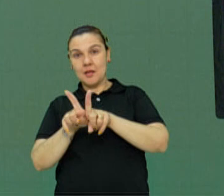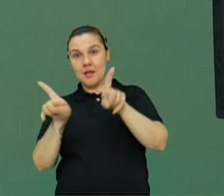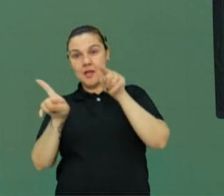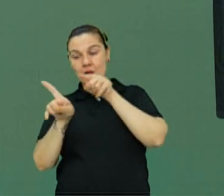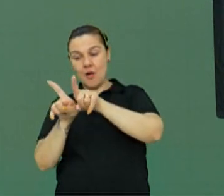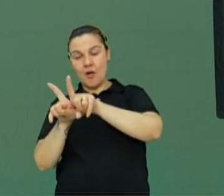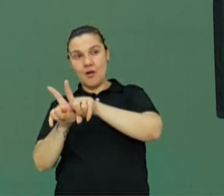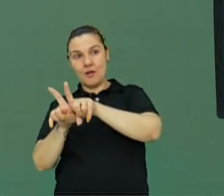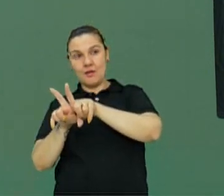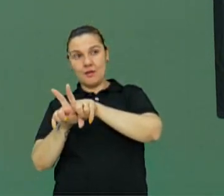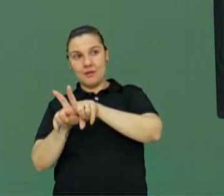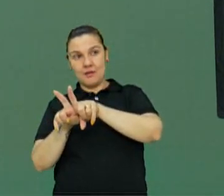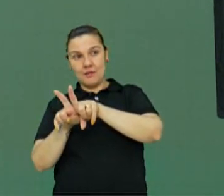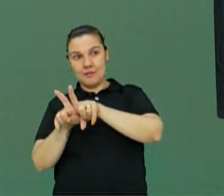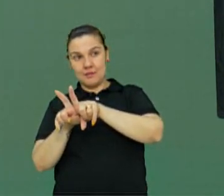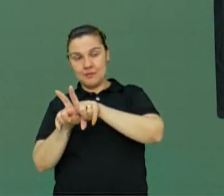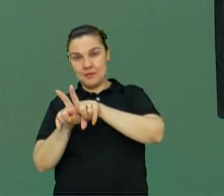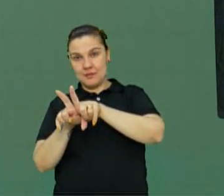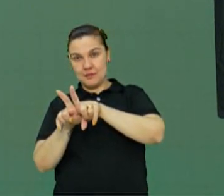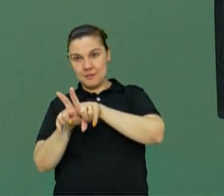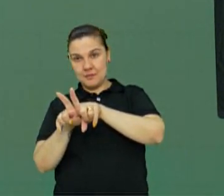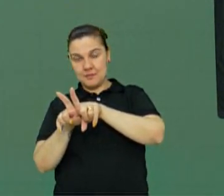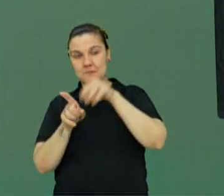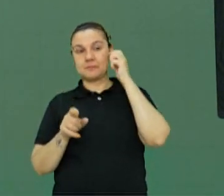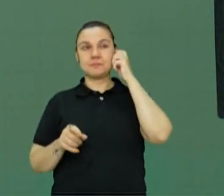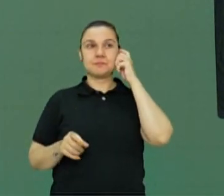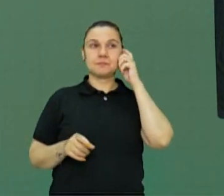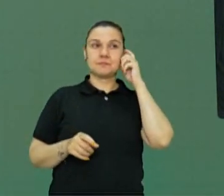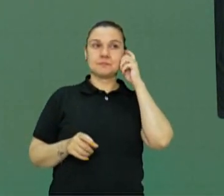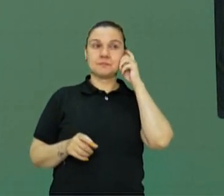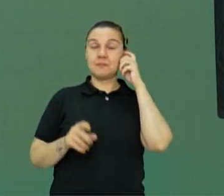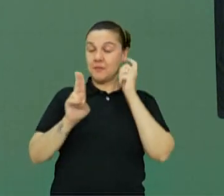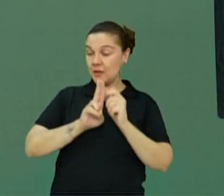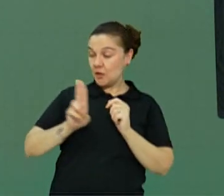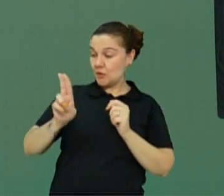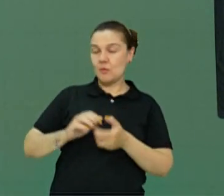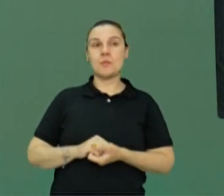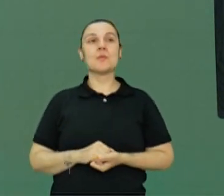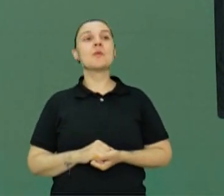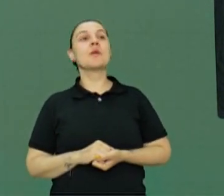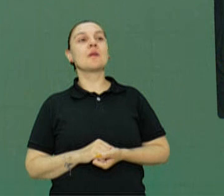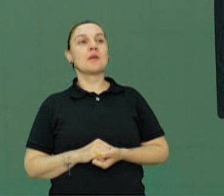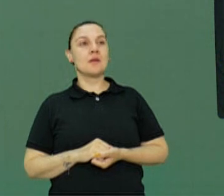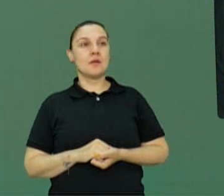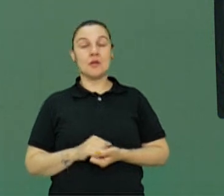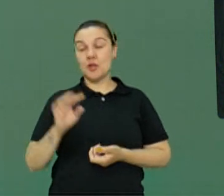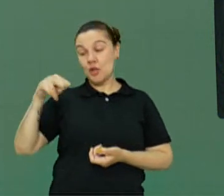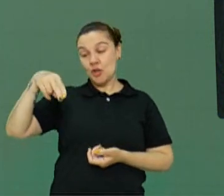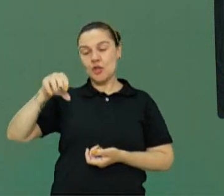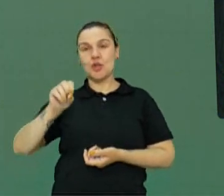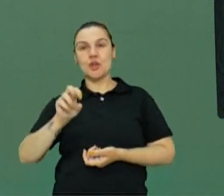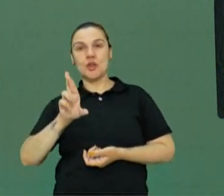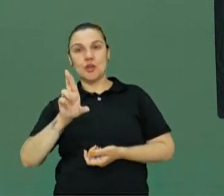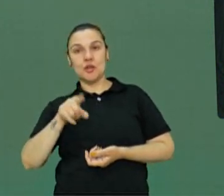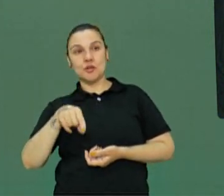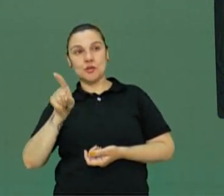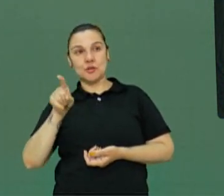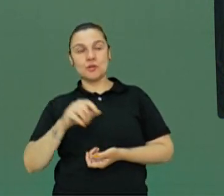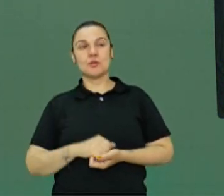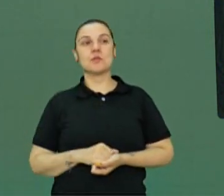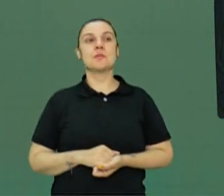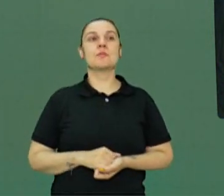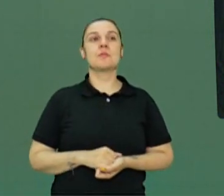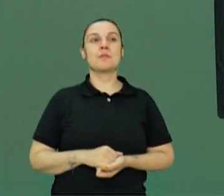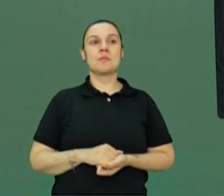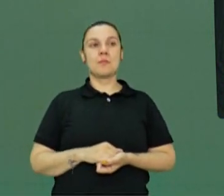aqui entre dois descendentes, eu vou chamar de nó. Então, eu tenho aqui outro